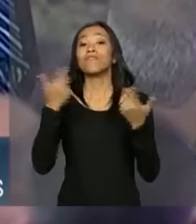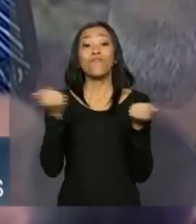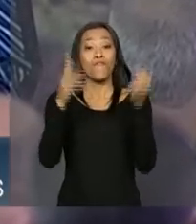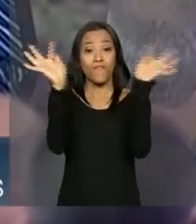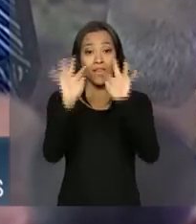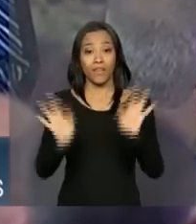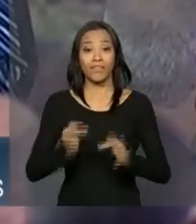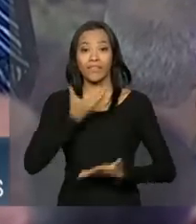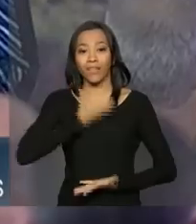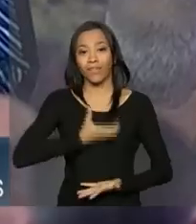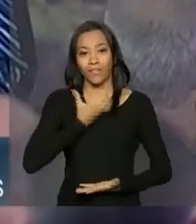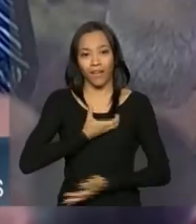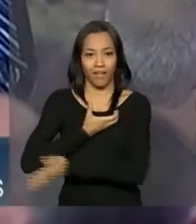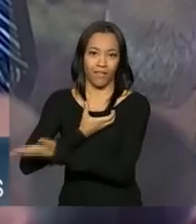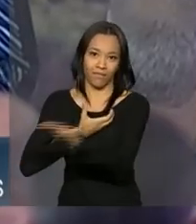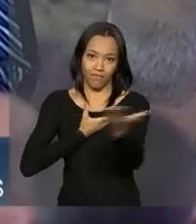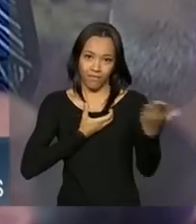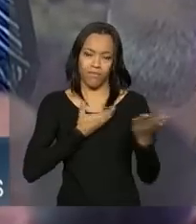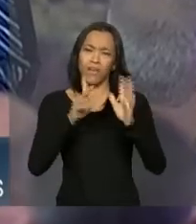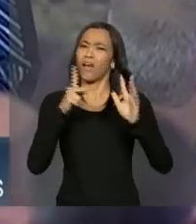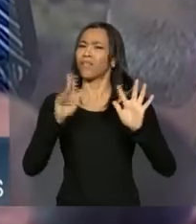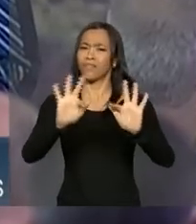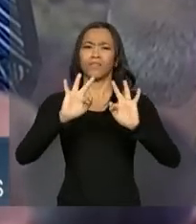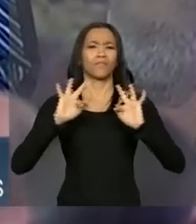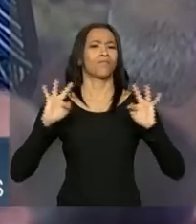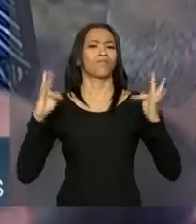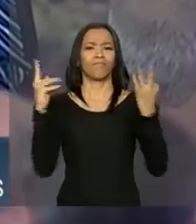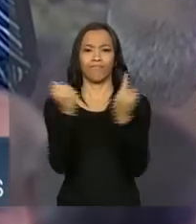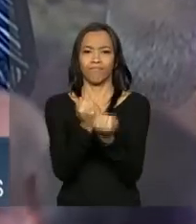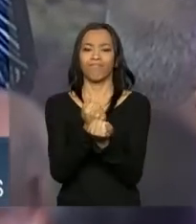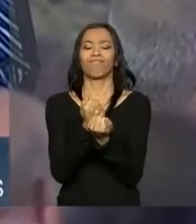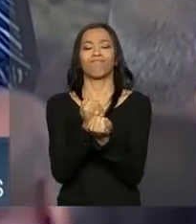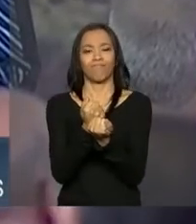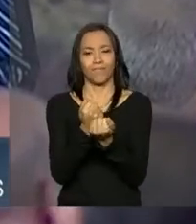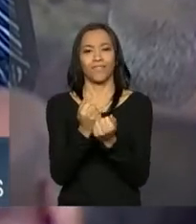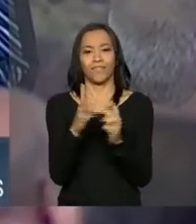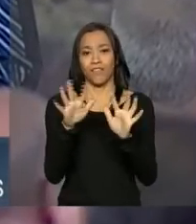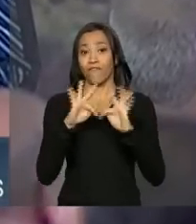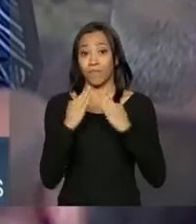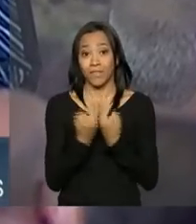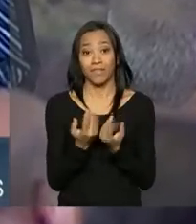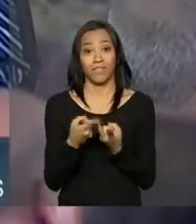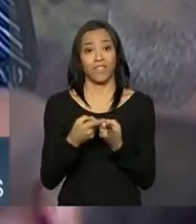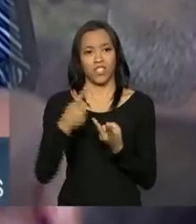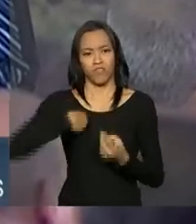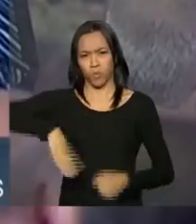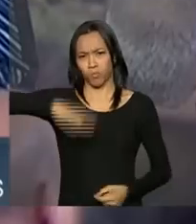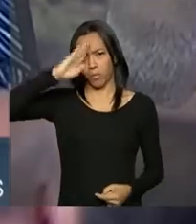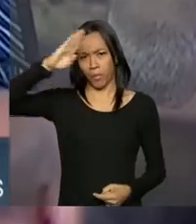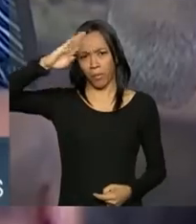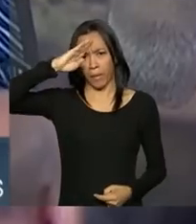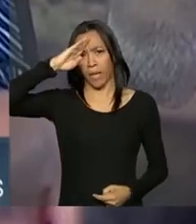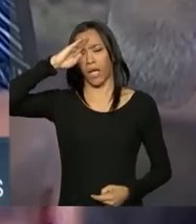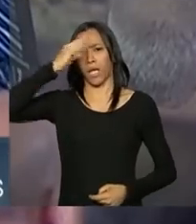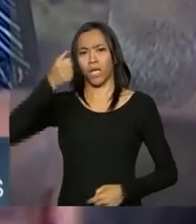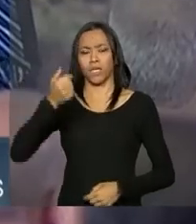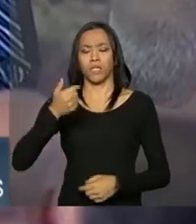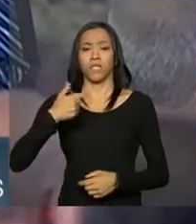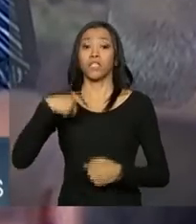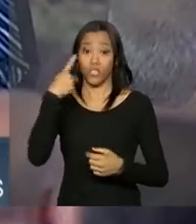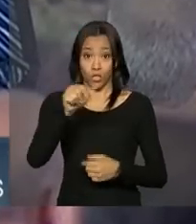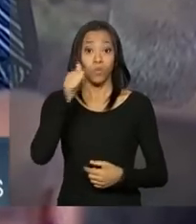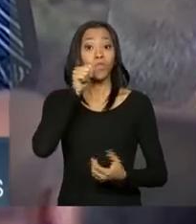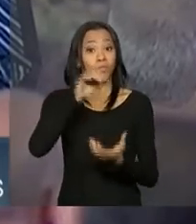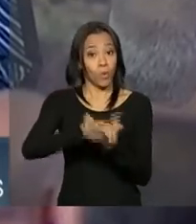Natal a todas as famílias, a todos os senhores oficiais generais e suas